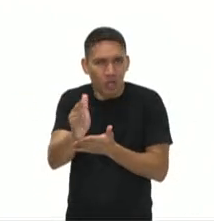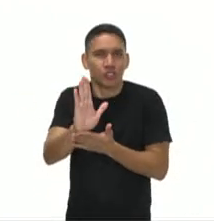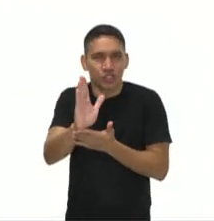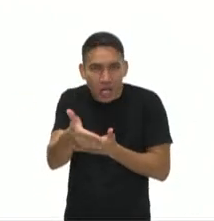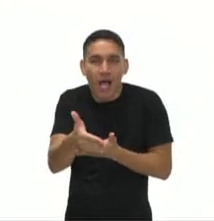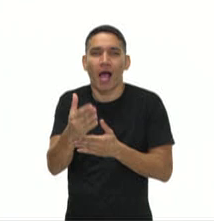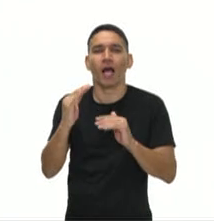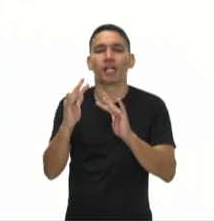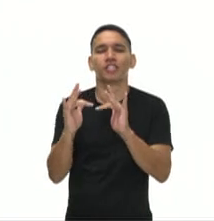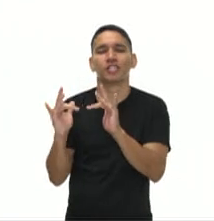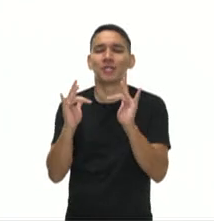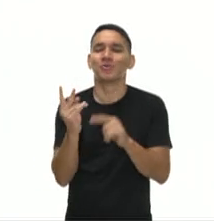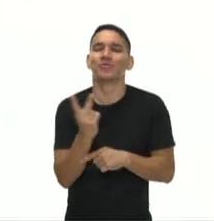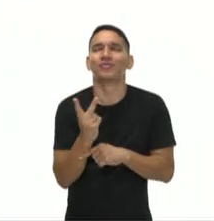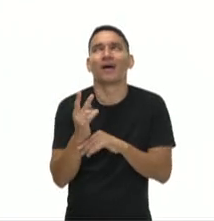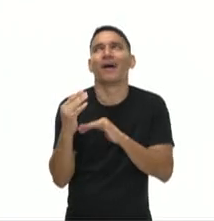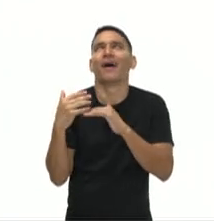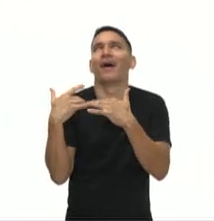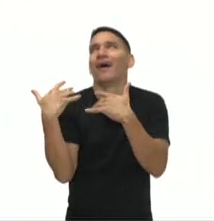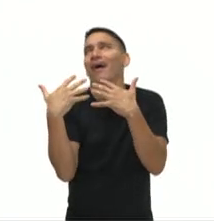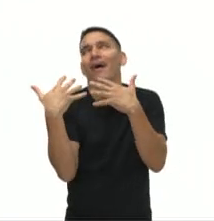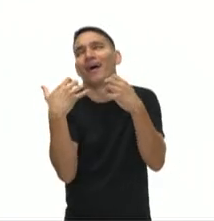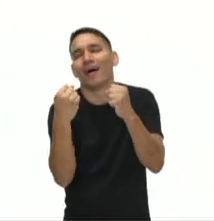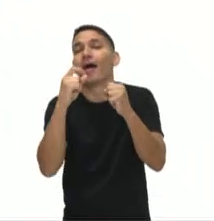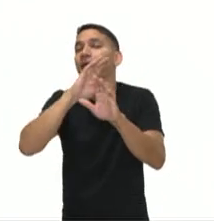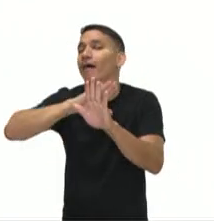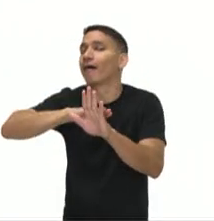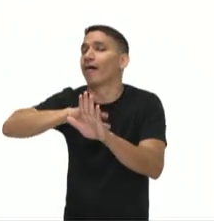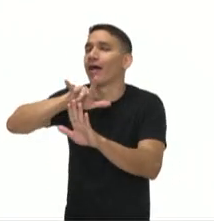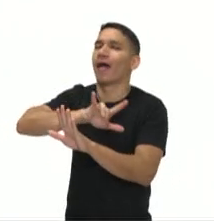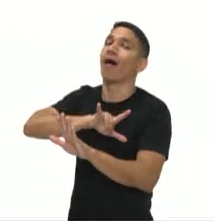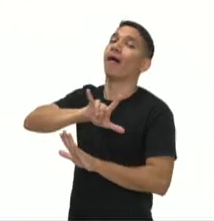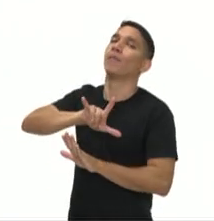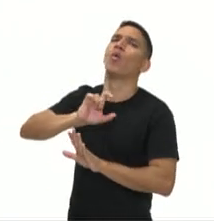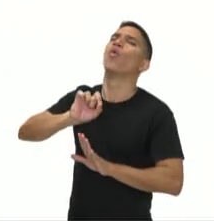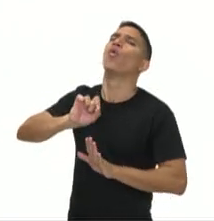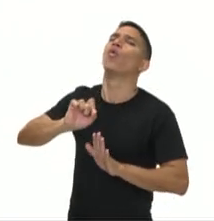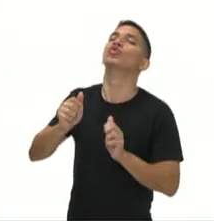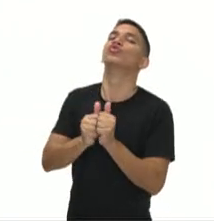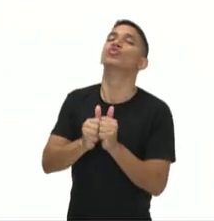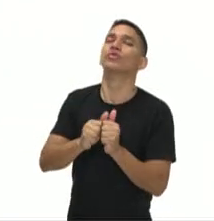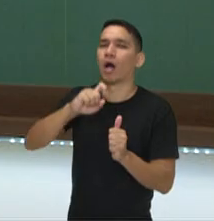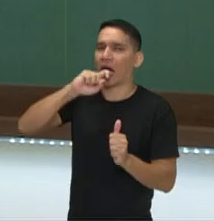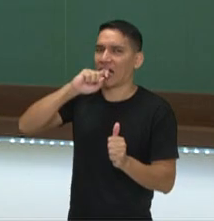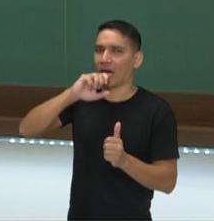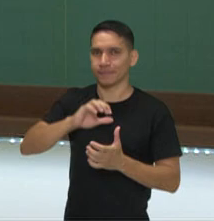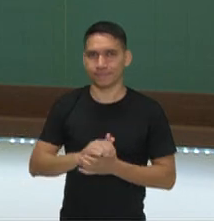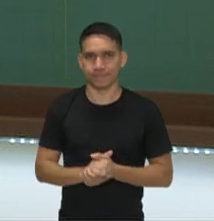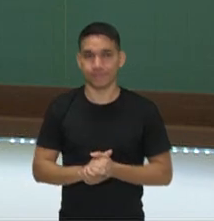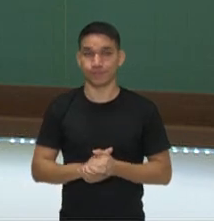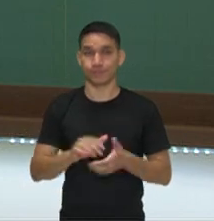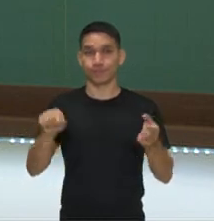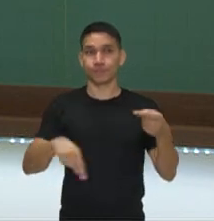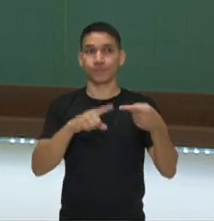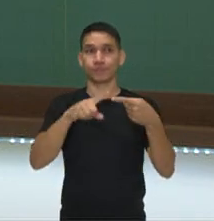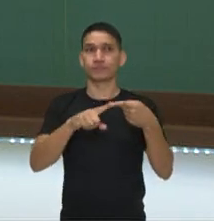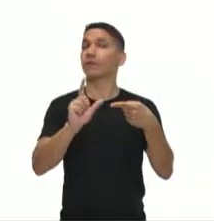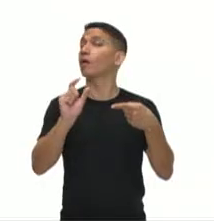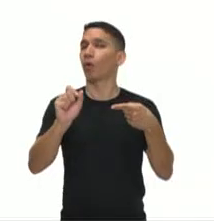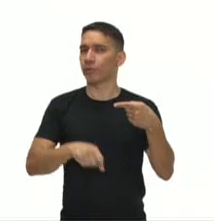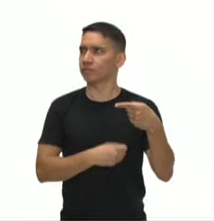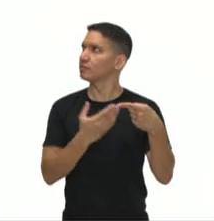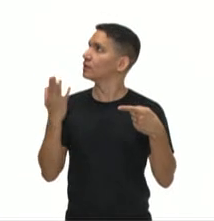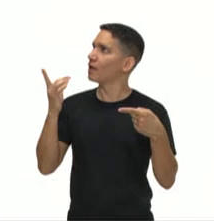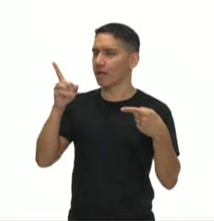e ambos estavam tontos. Era o amor. Amor com o que vem junto, ciúme. Na opção A, temos